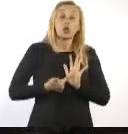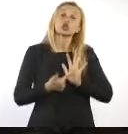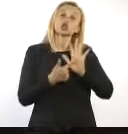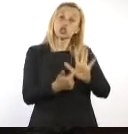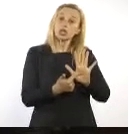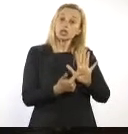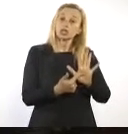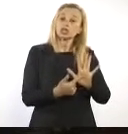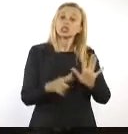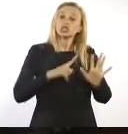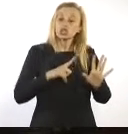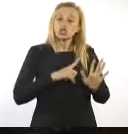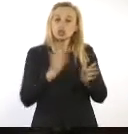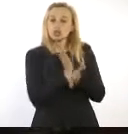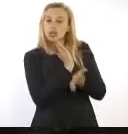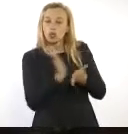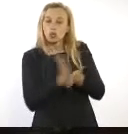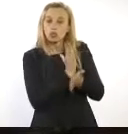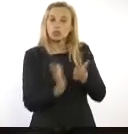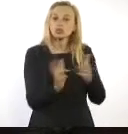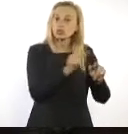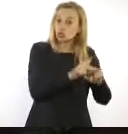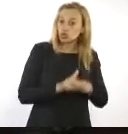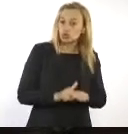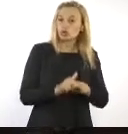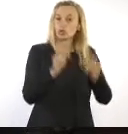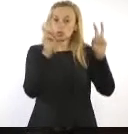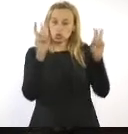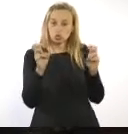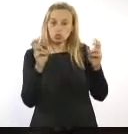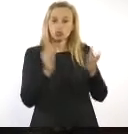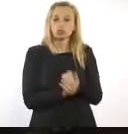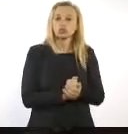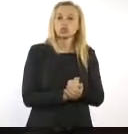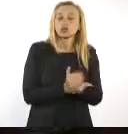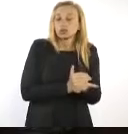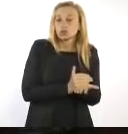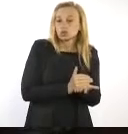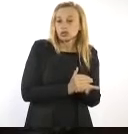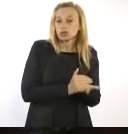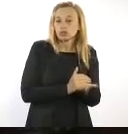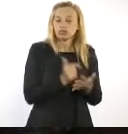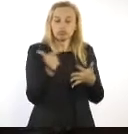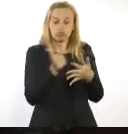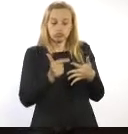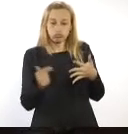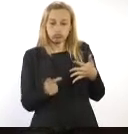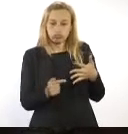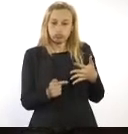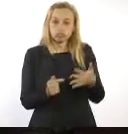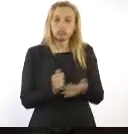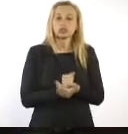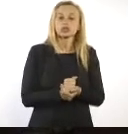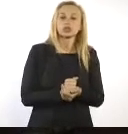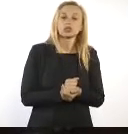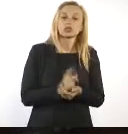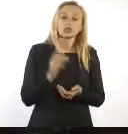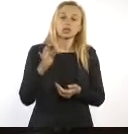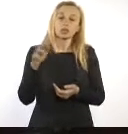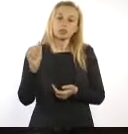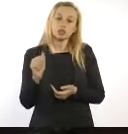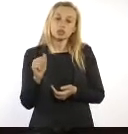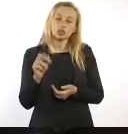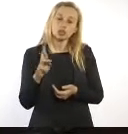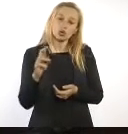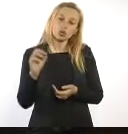que tínhamos algumas razões em relação a isso. E que no princípio da seletividade tributária, na equiparação de alíquota de drones com armas e álcool, que a